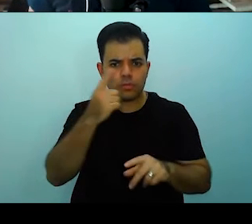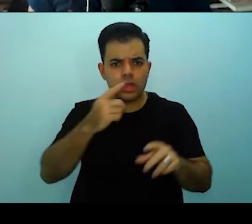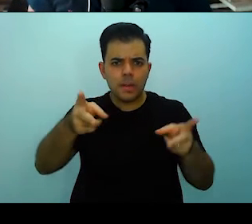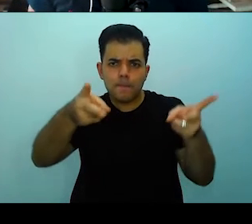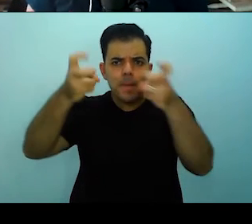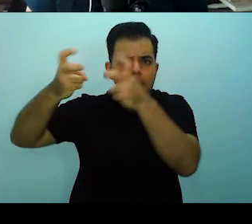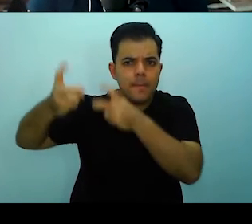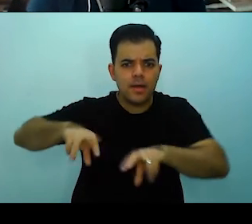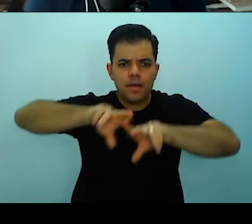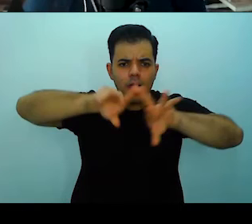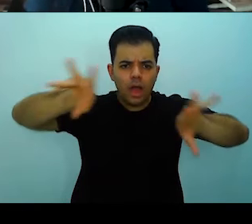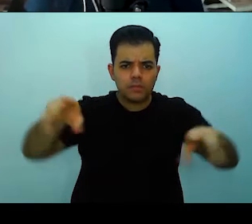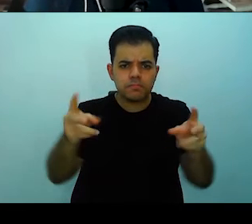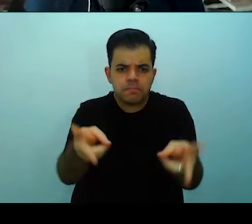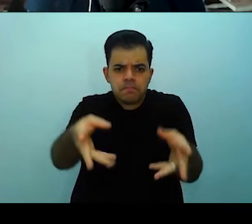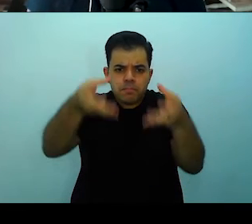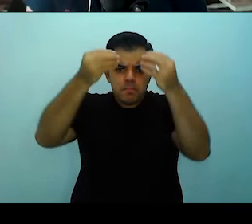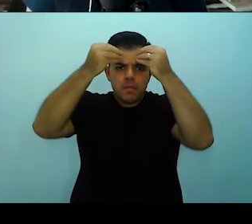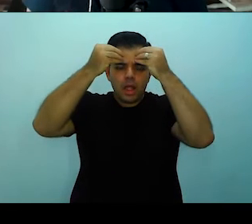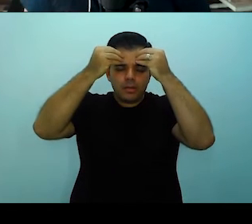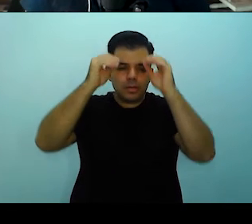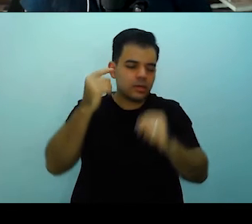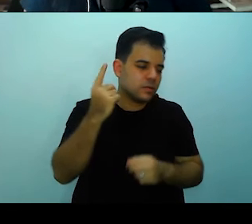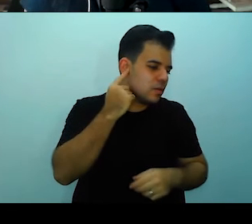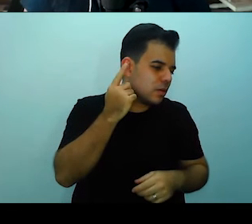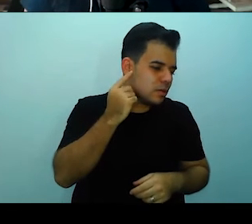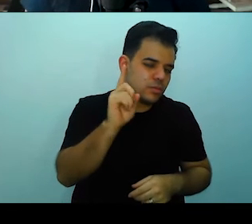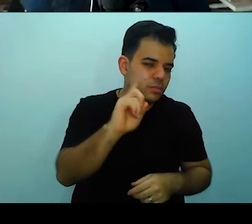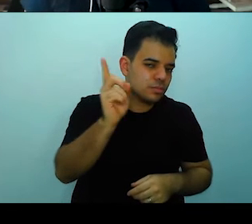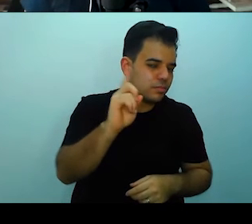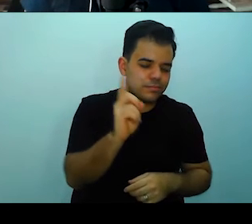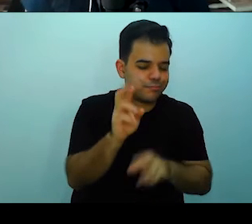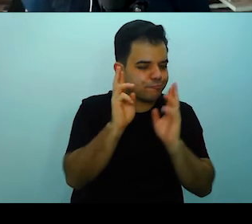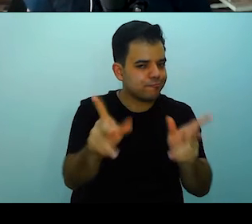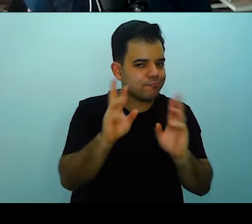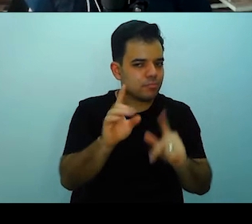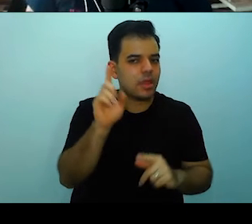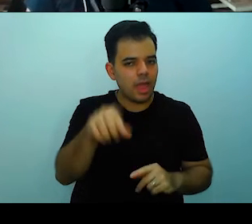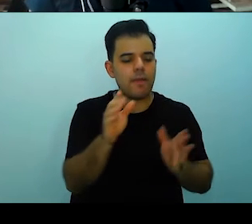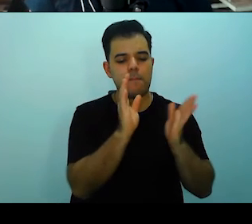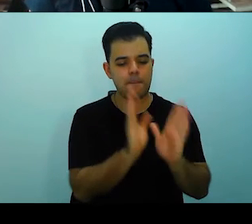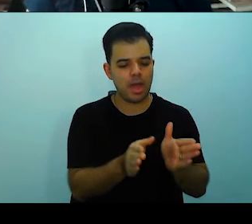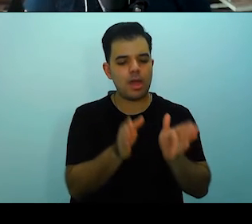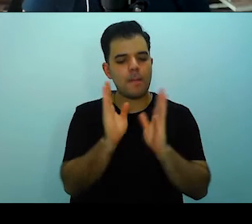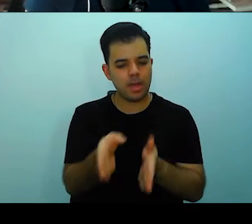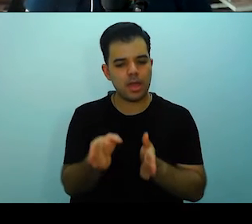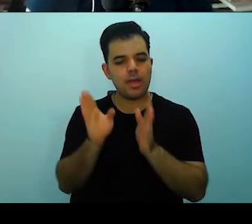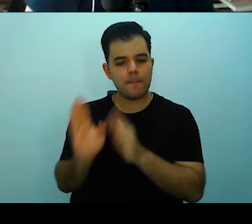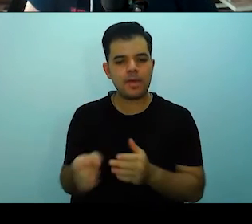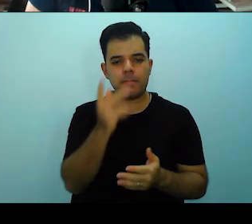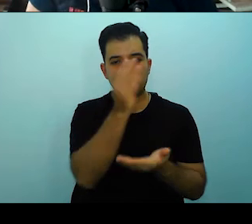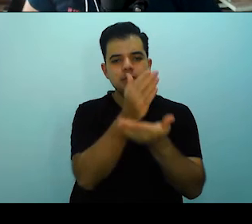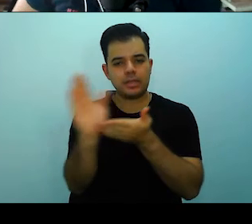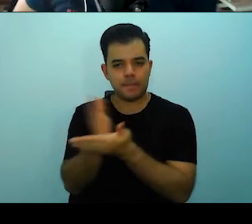E isso, desde que a gente começa a ensinar lógica, impacta tanto na questão do conteúdo, mas na